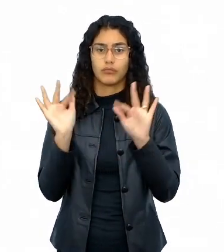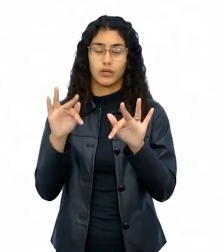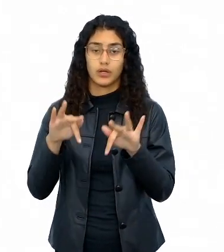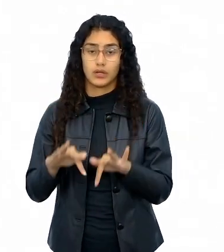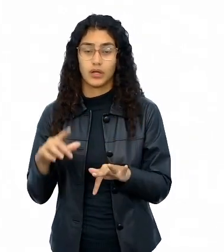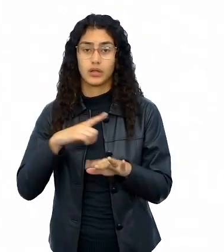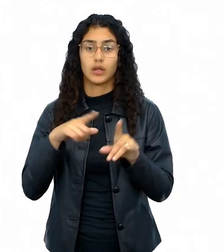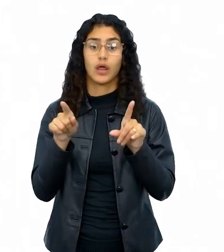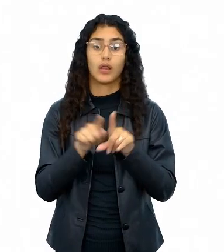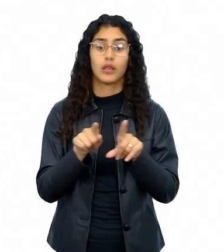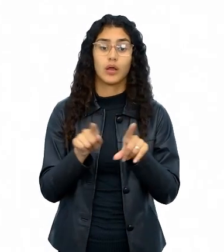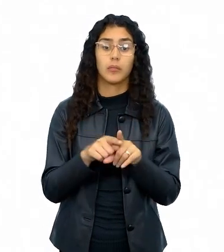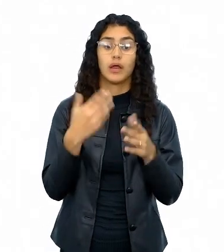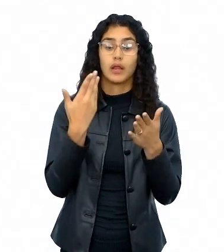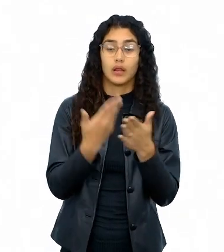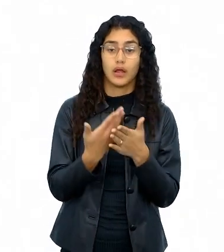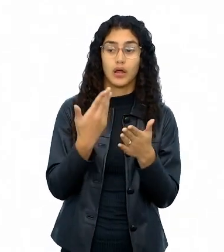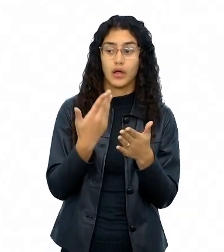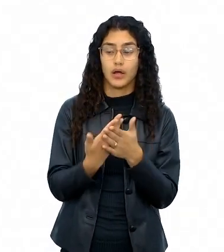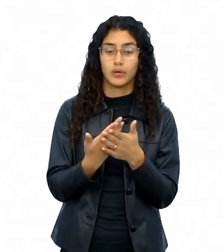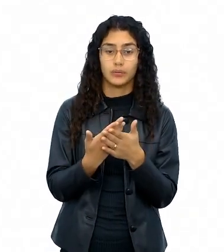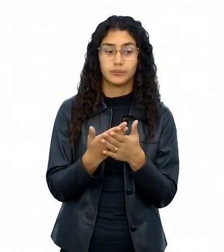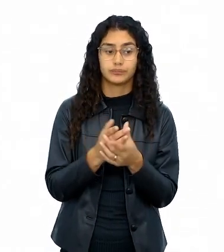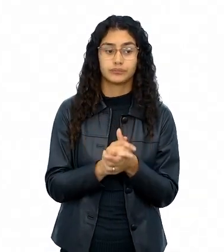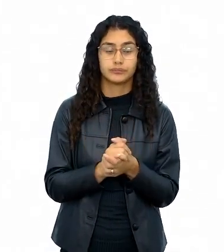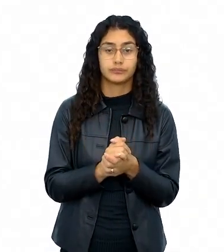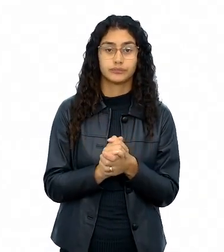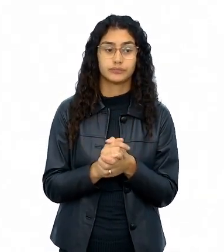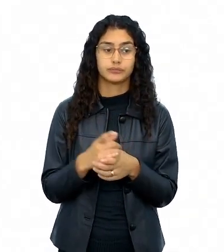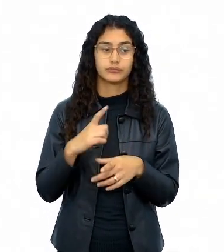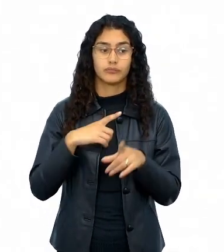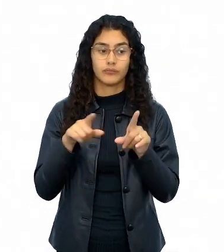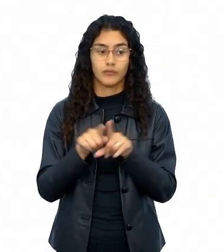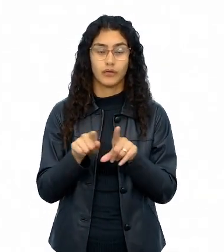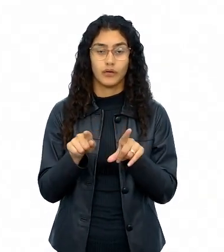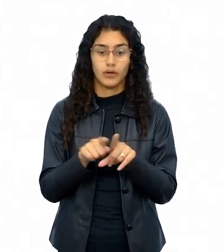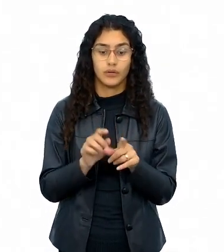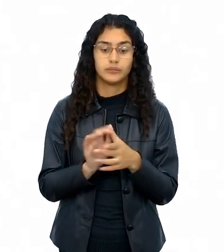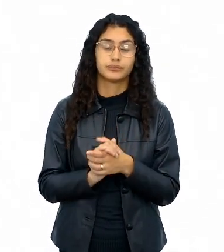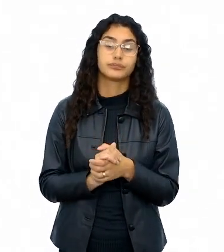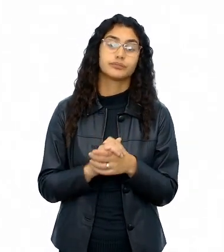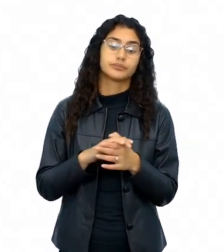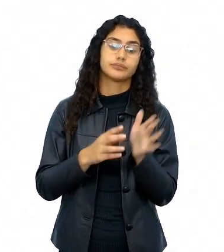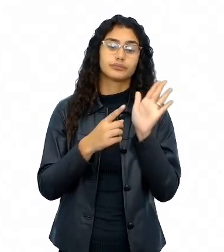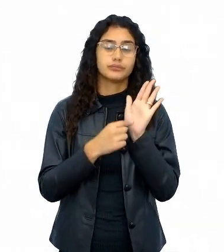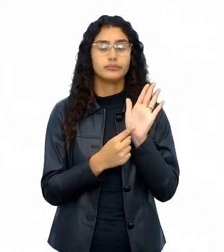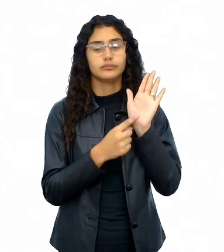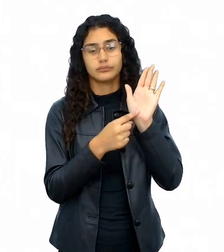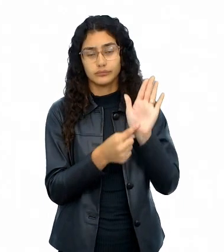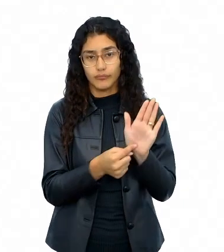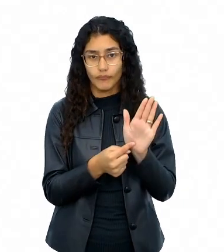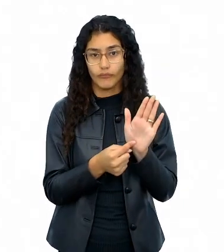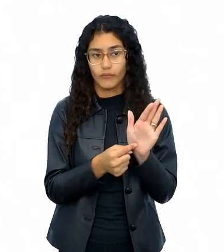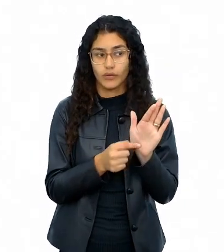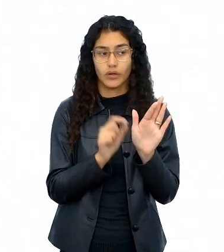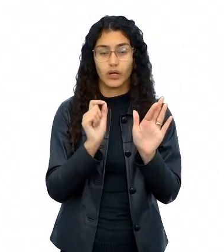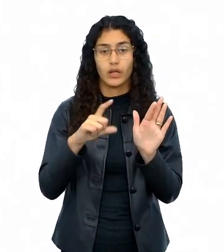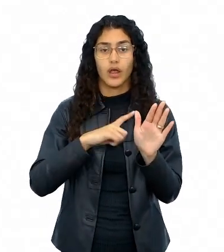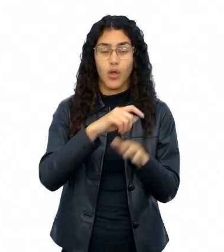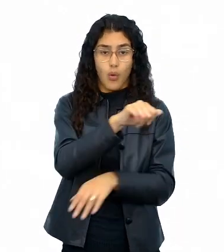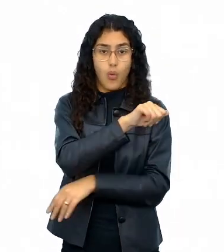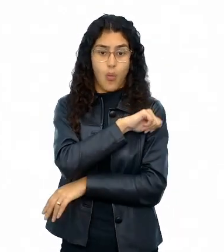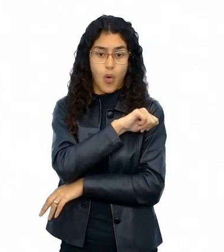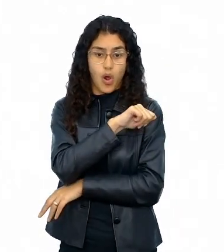né, gente, é sintetizar a aula, é a avaliação do processo. Eu preciso ter evidências de que meu